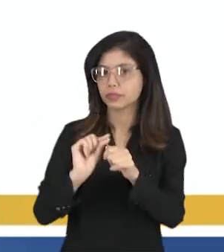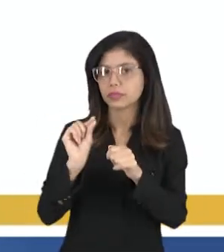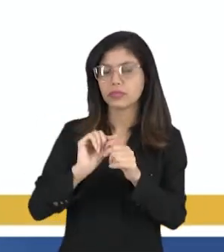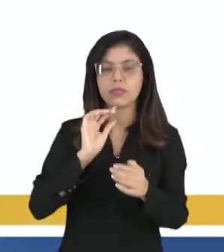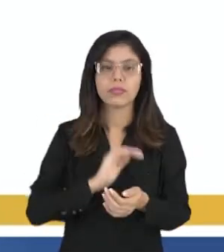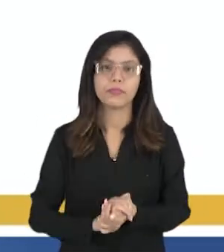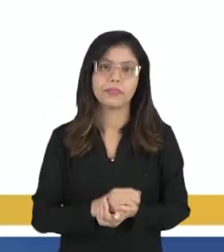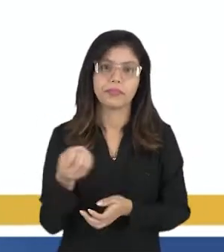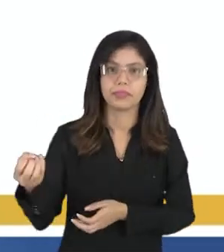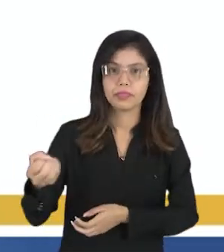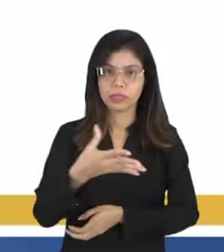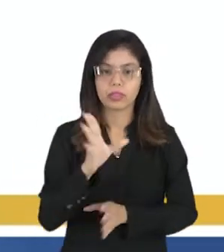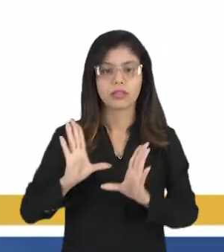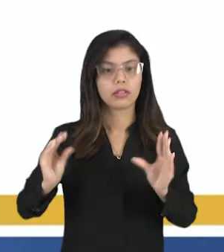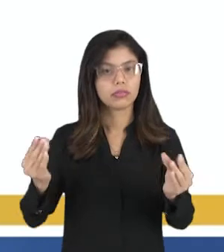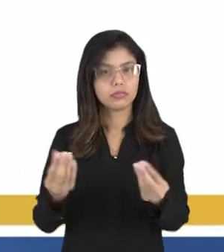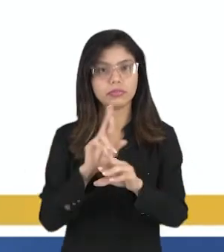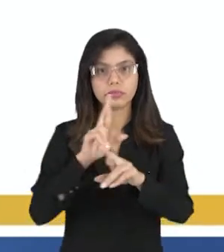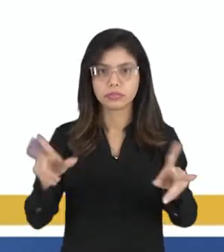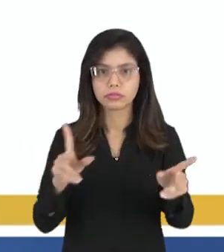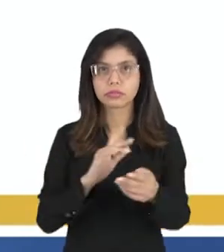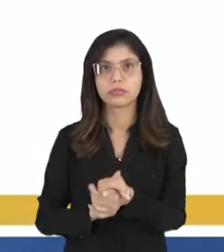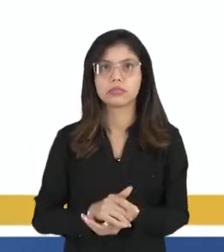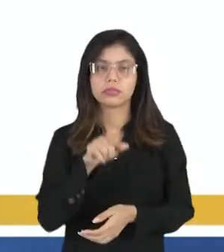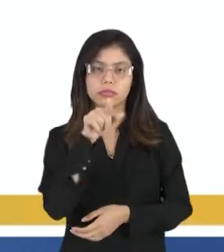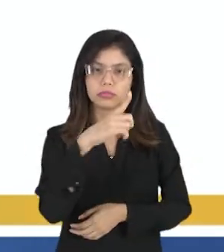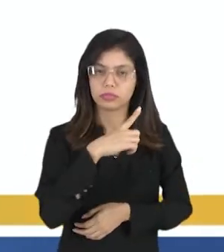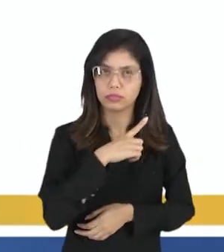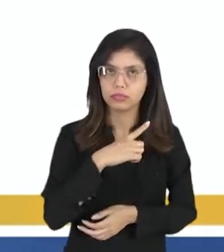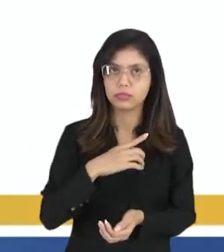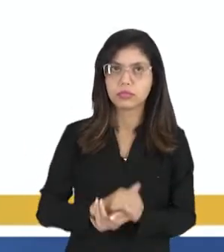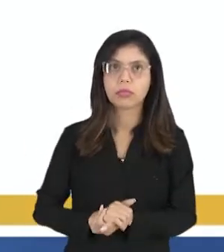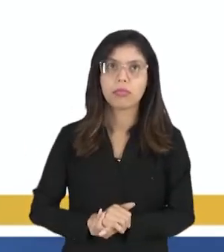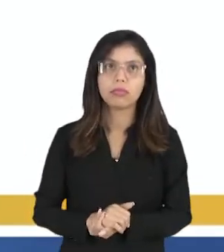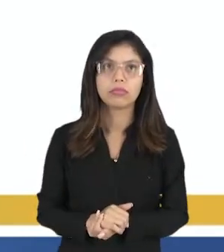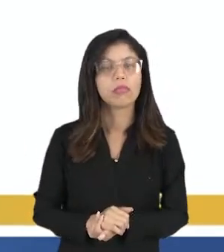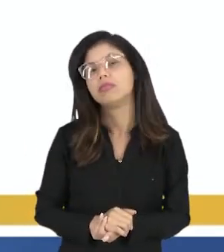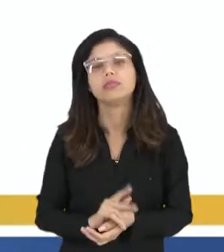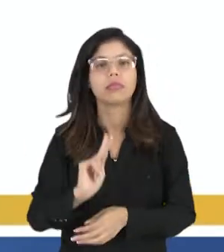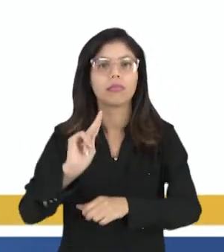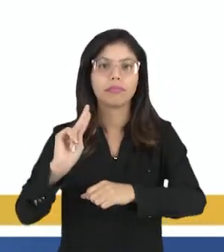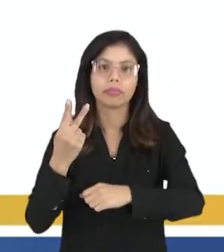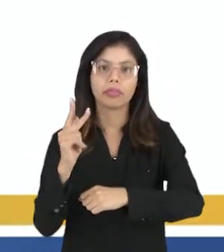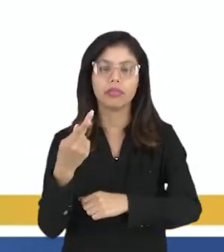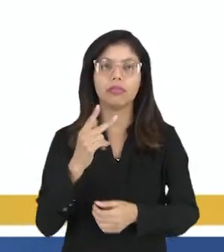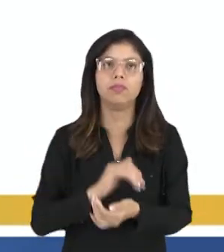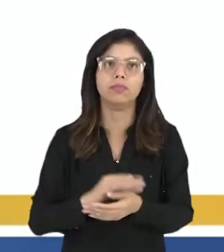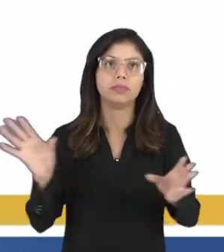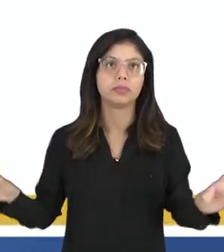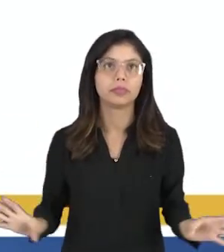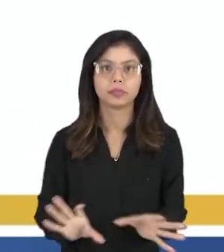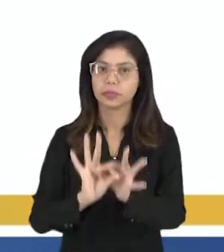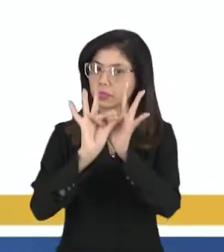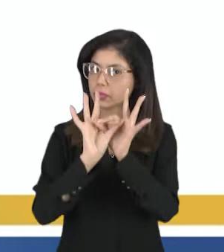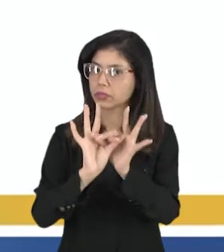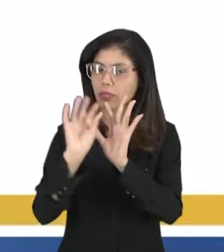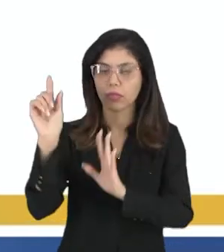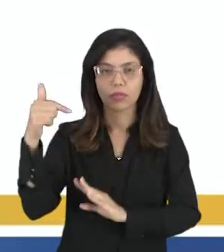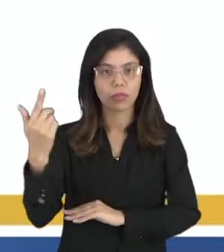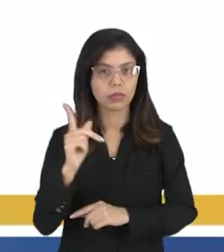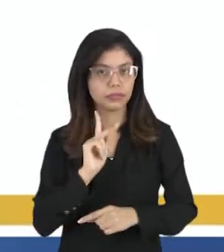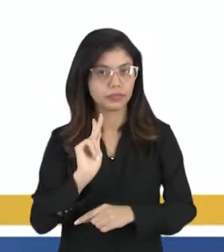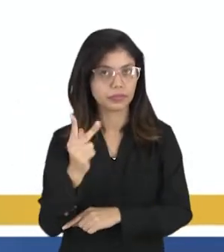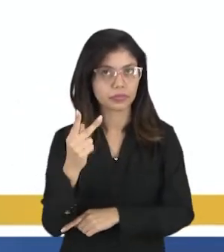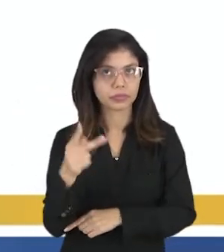formando substâncias diferentes. Então, aqui nós temos o hidrogênio se ligando a outro átomo de